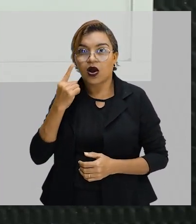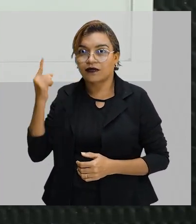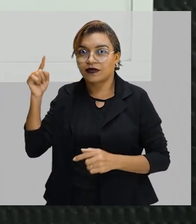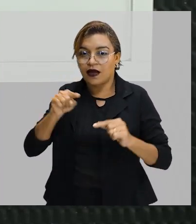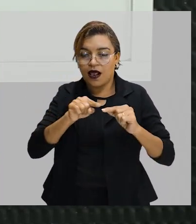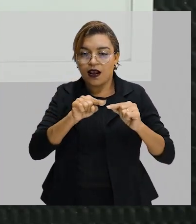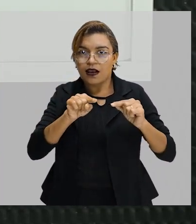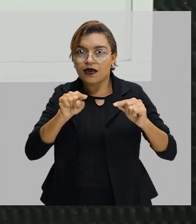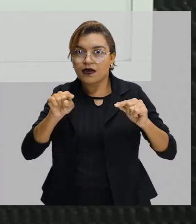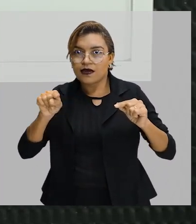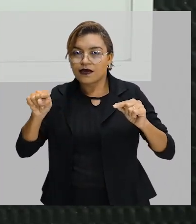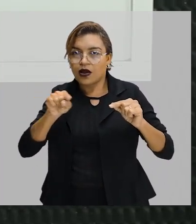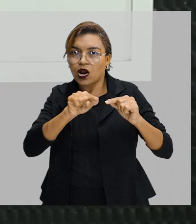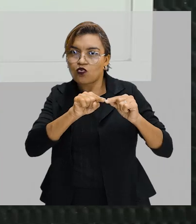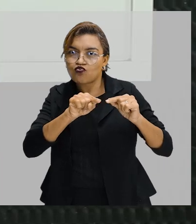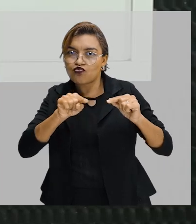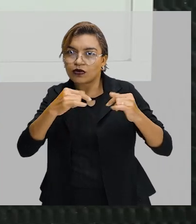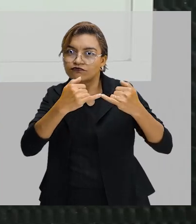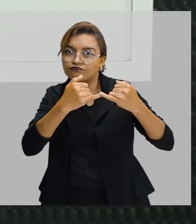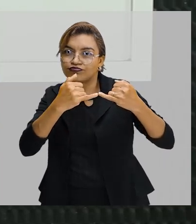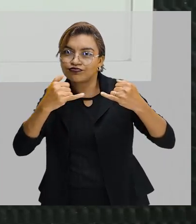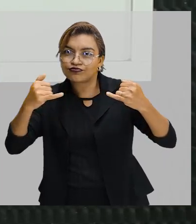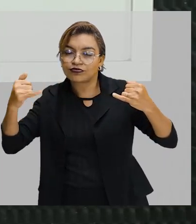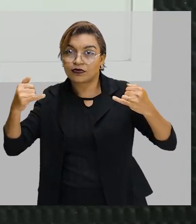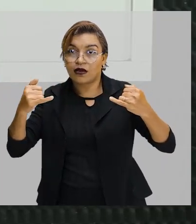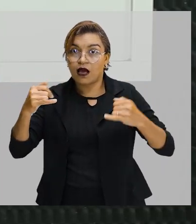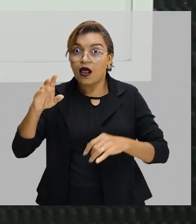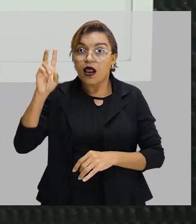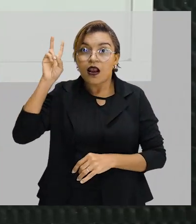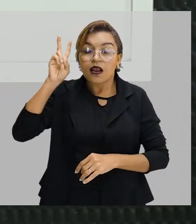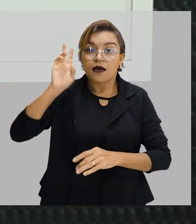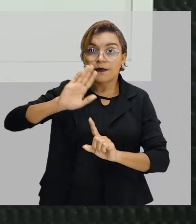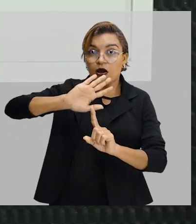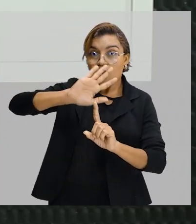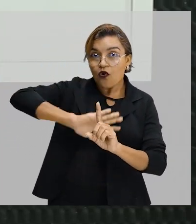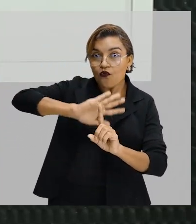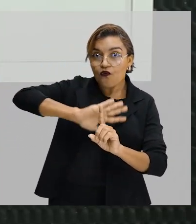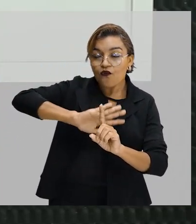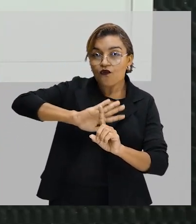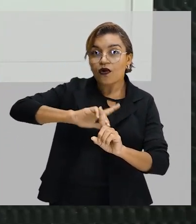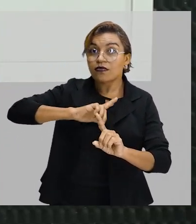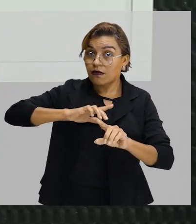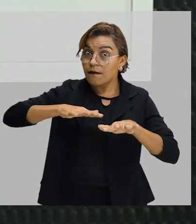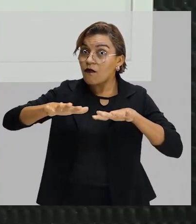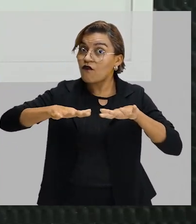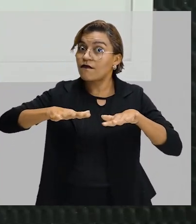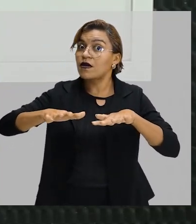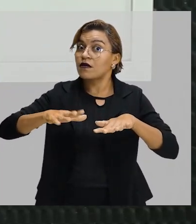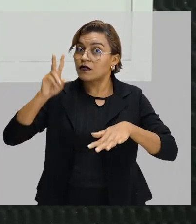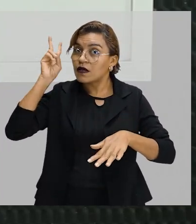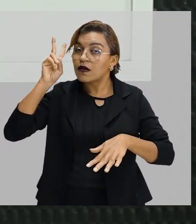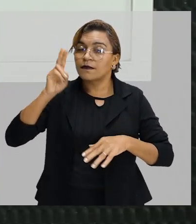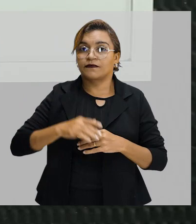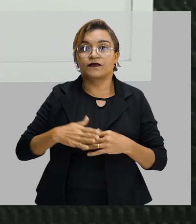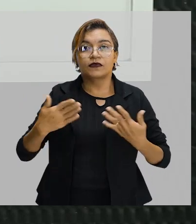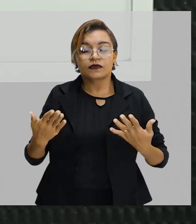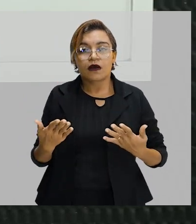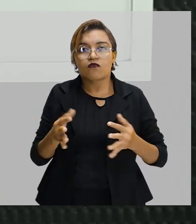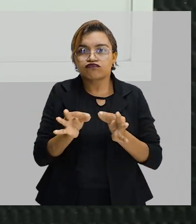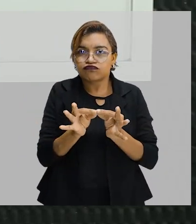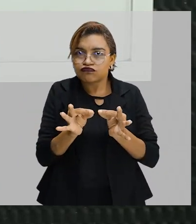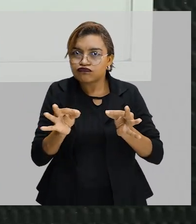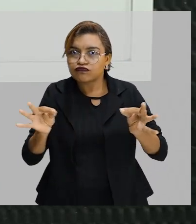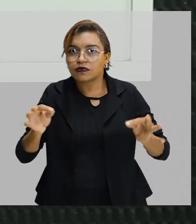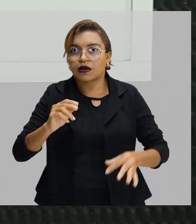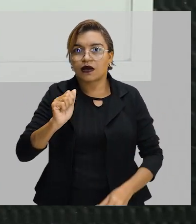traçado por esta linha, né? Lembra-se que esse fundo ele está em movimento. Então a amplitude nada mais